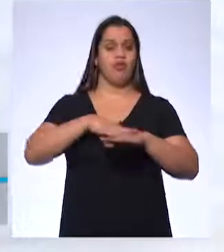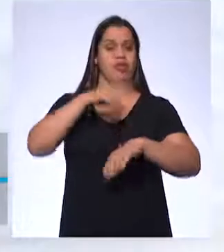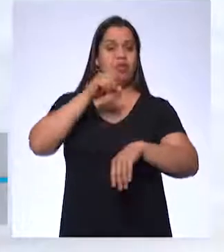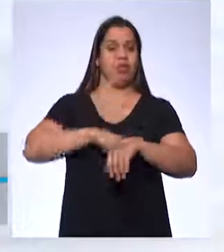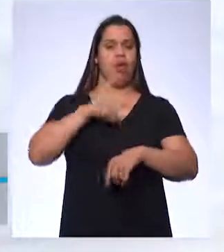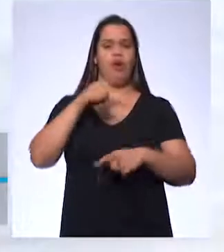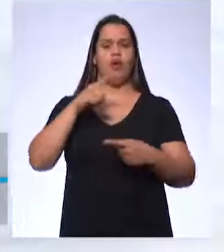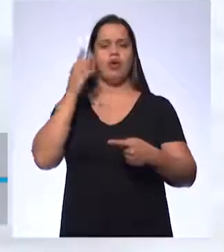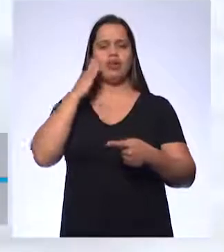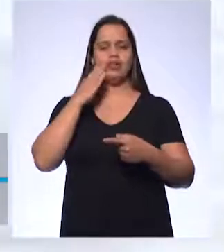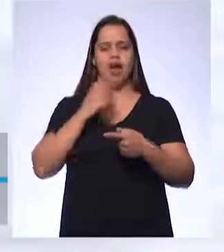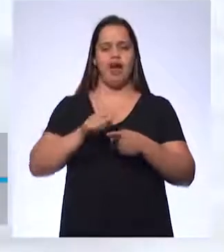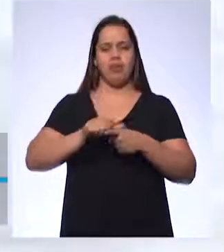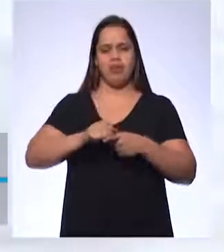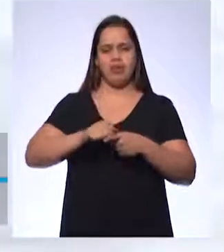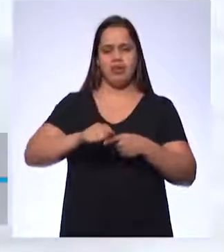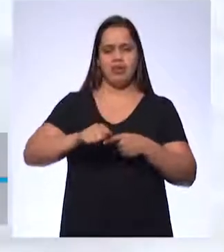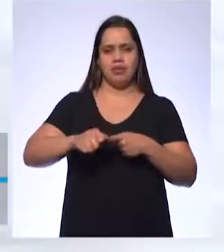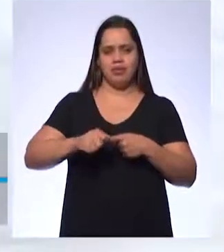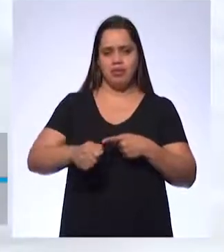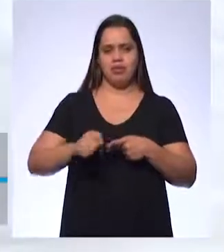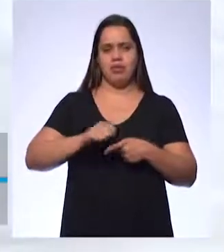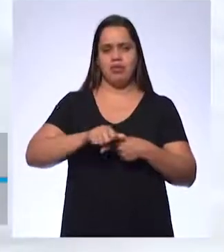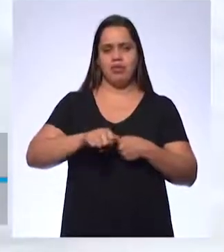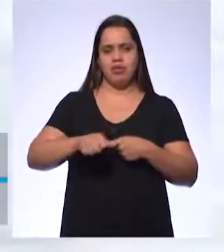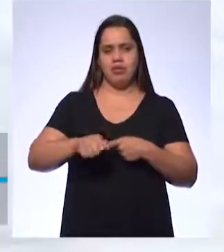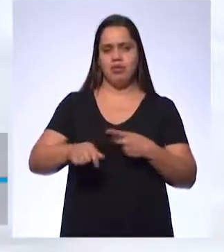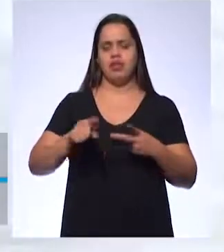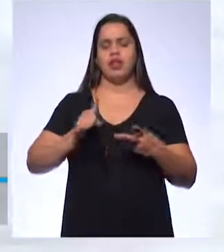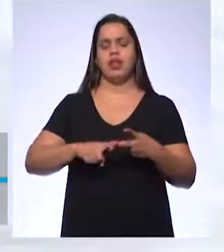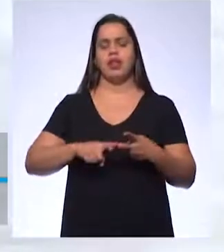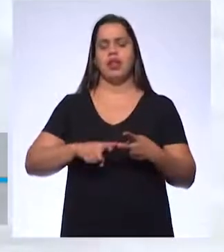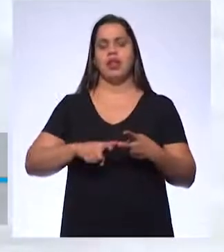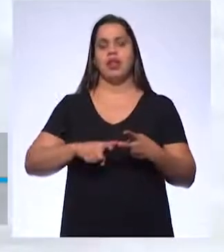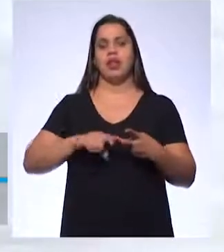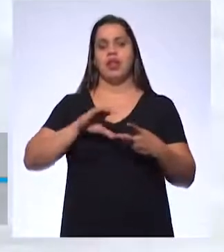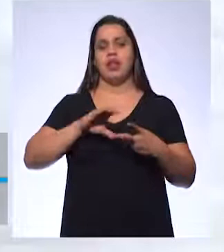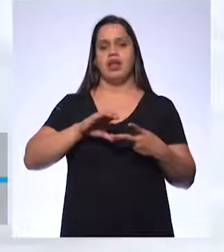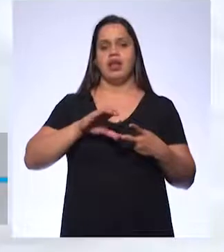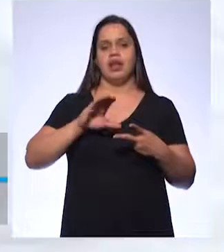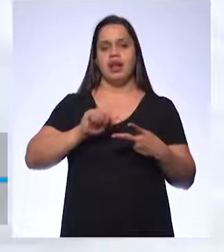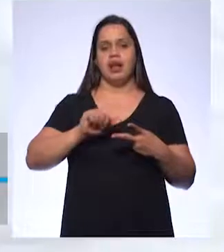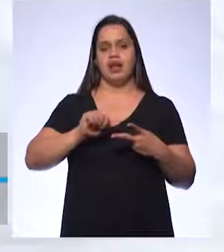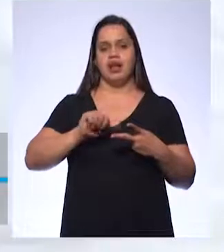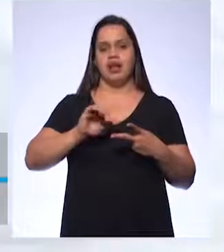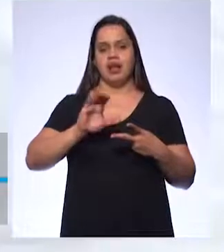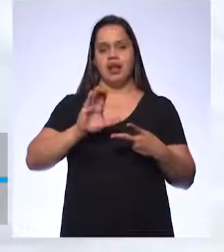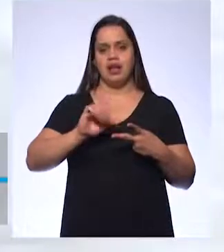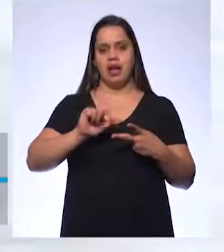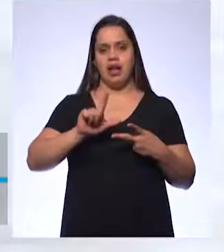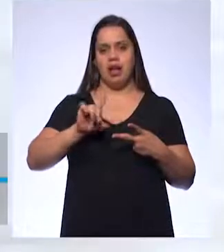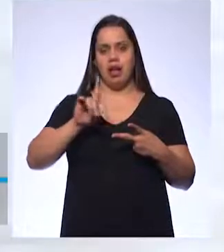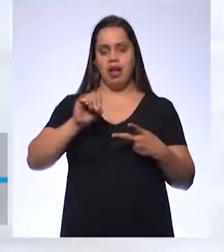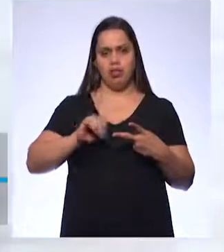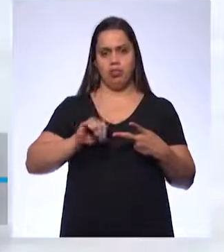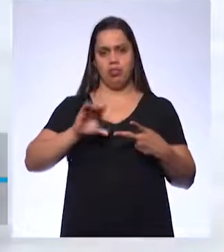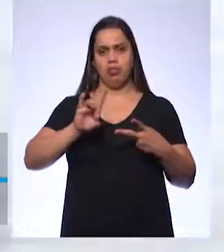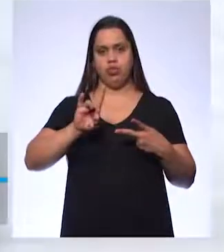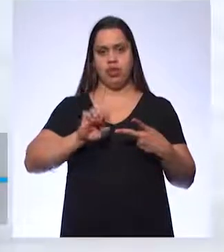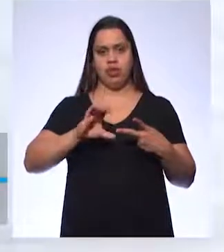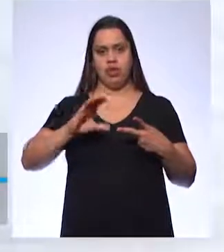tipo açaí, tipo caldo de cana, que, gente, isso acontece sempre? Não,